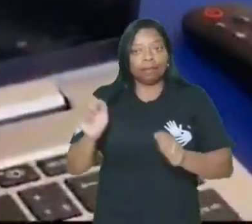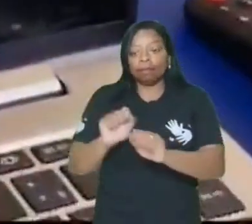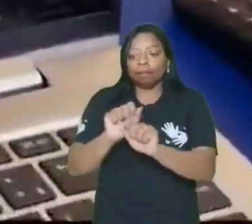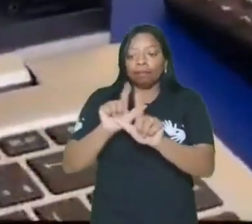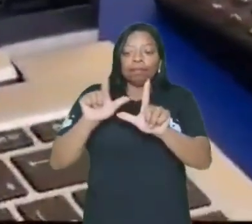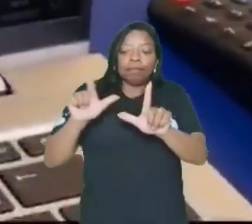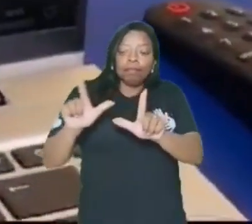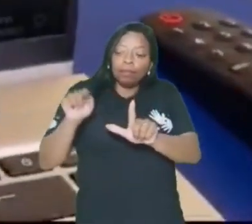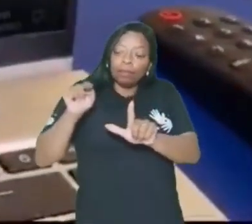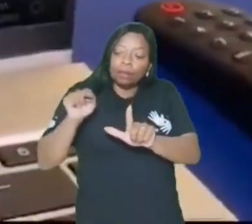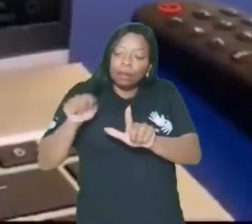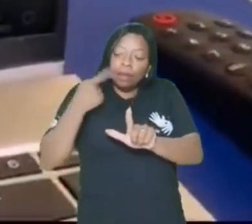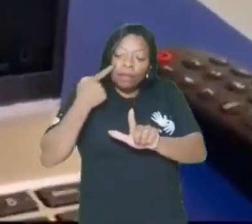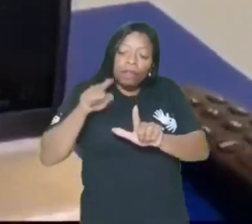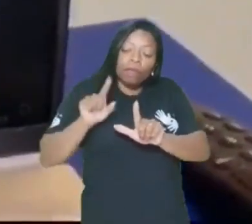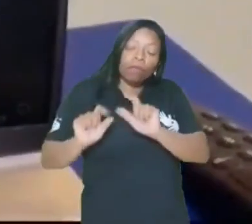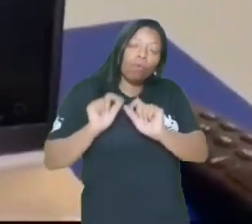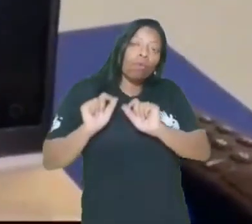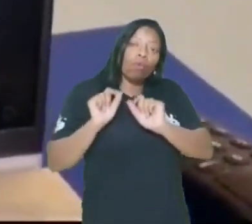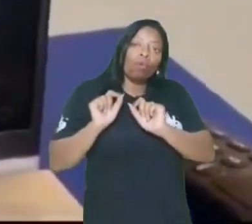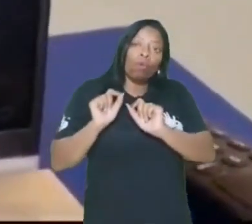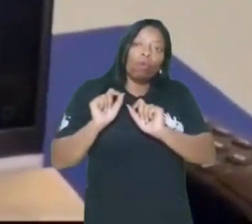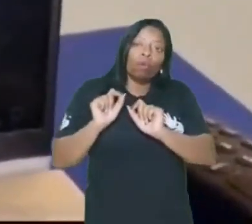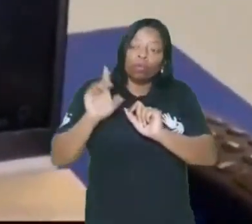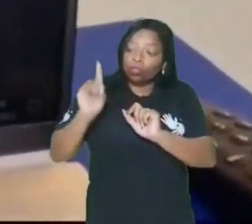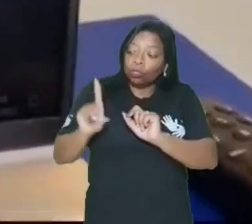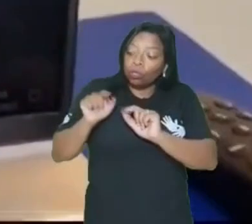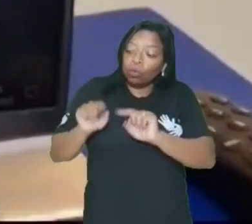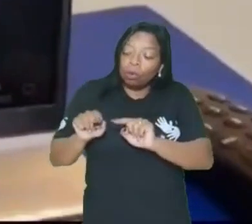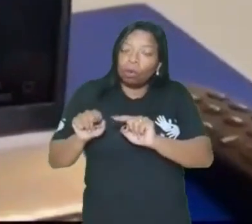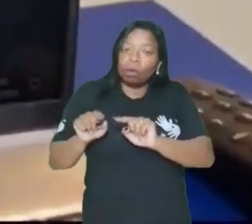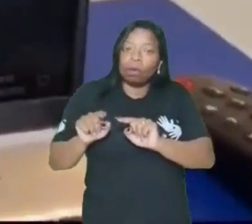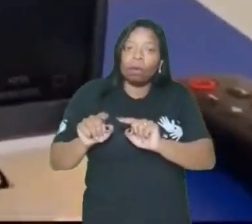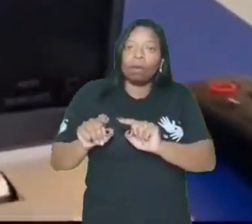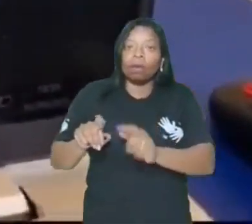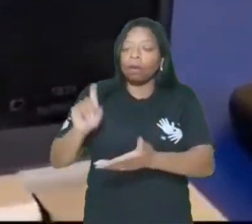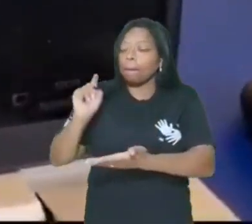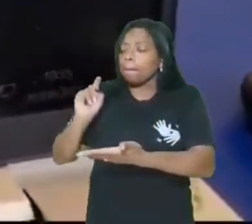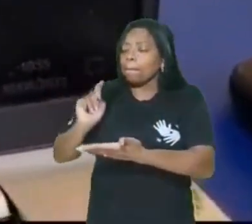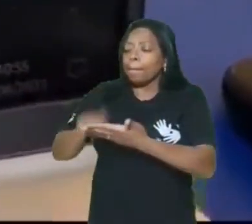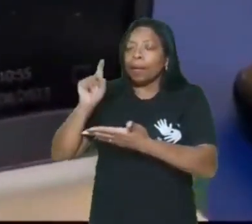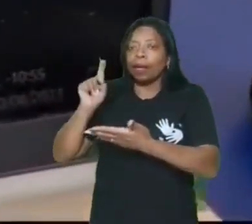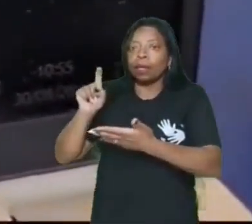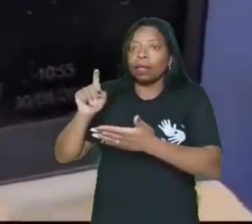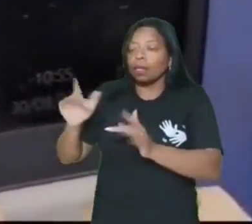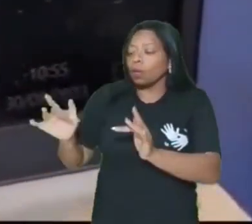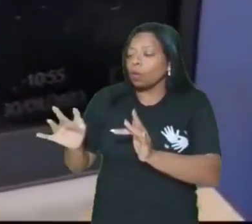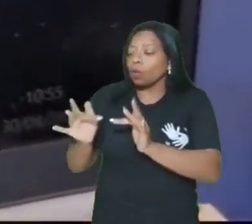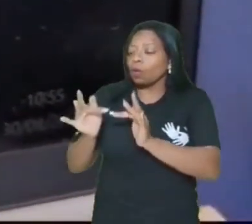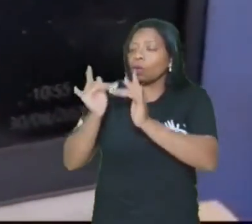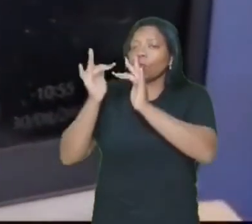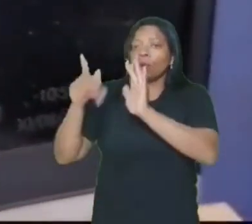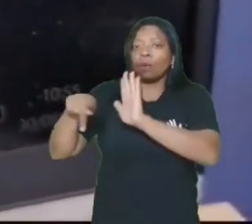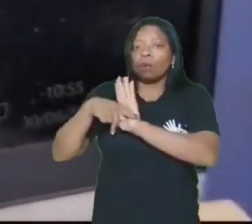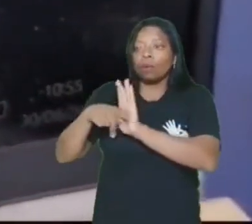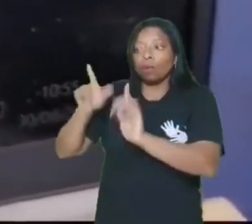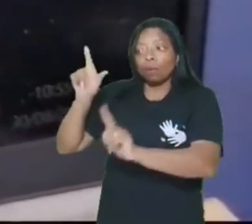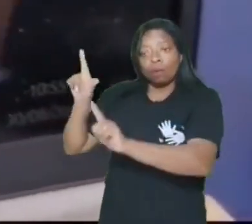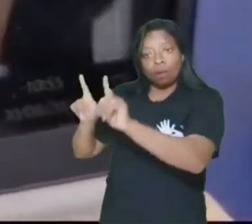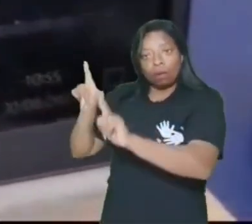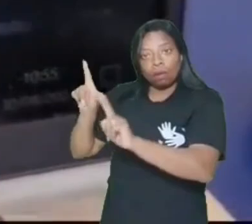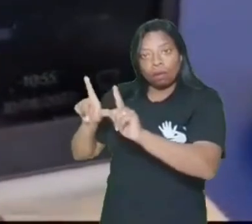aqui no canto direito e a função lá embaixo, ó, conectar a uma tela sem fio.